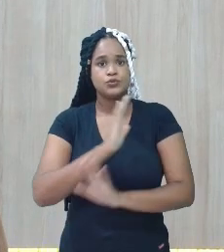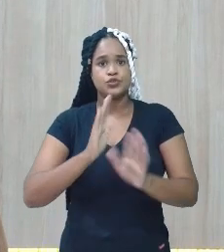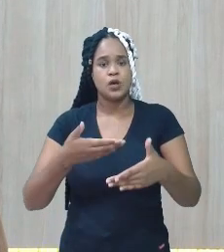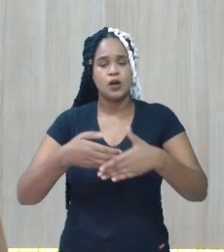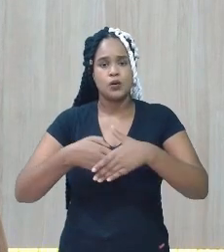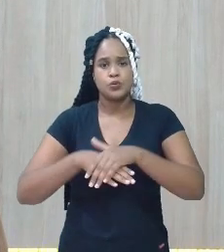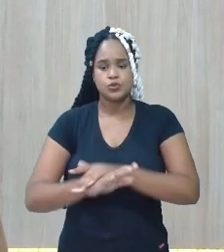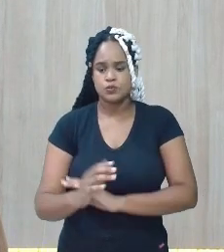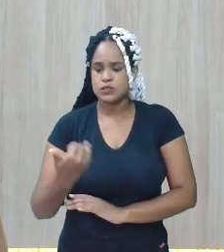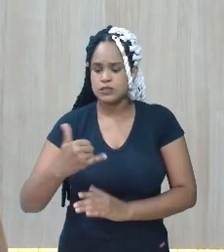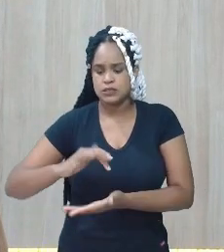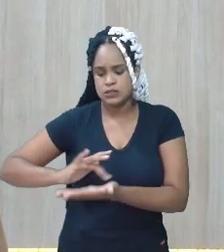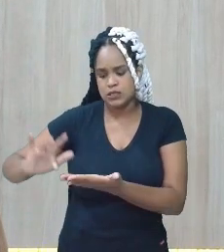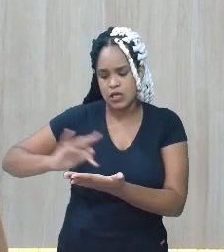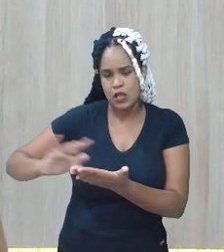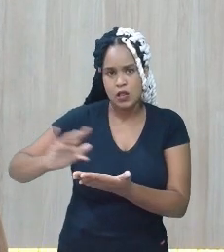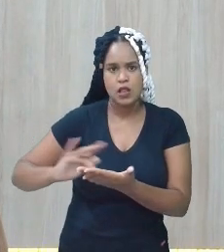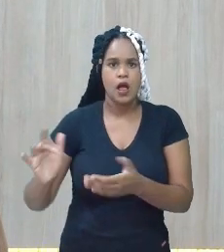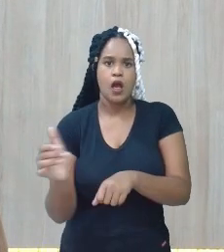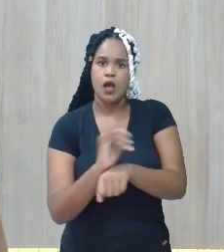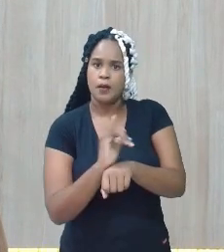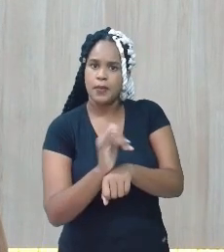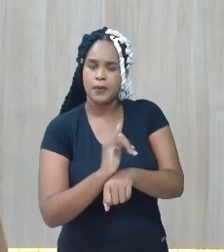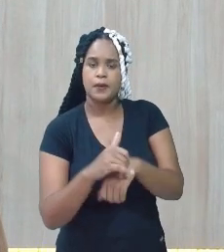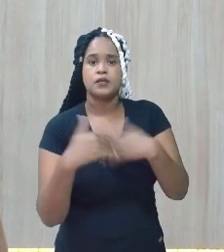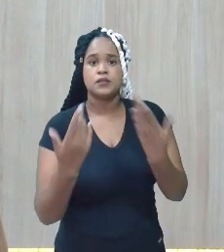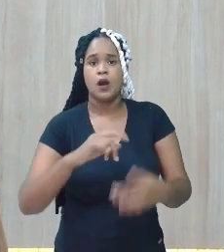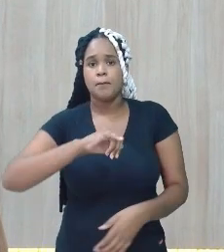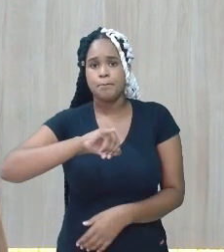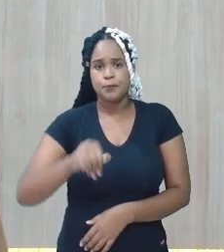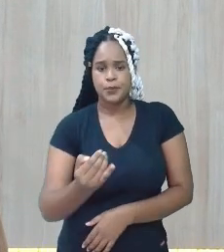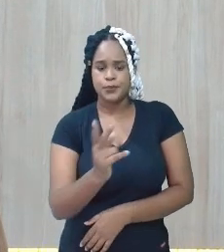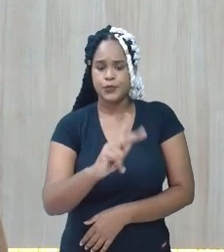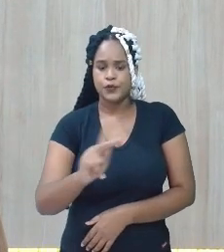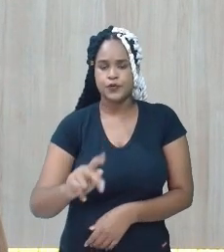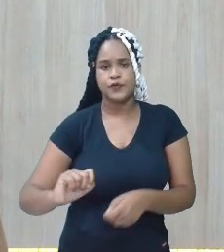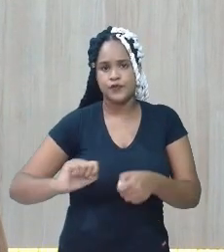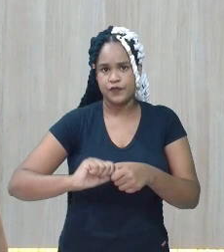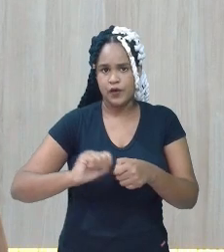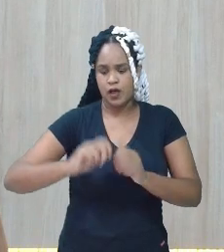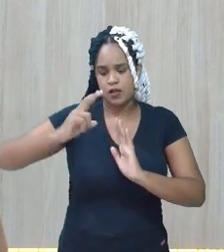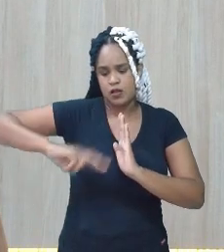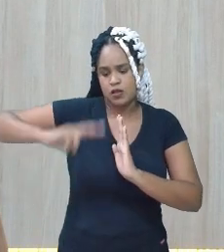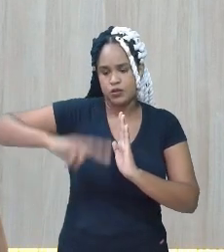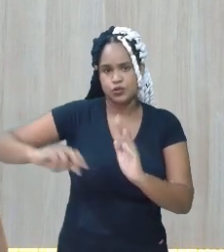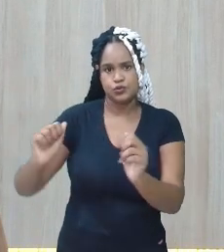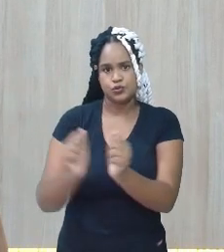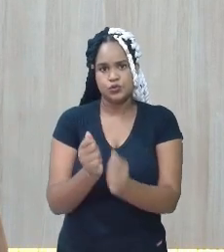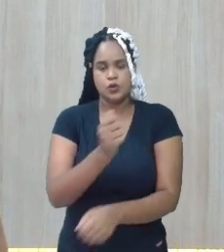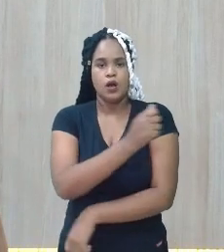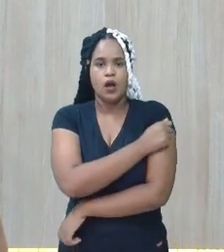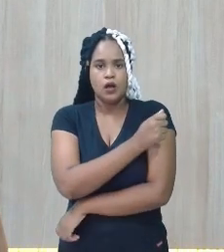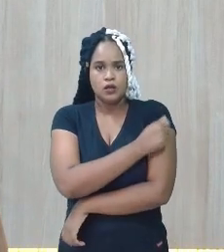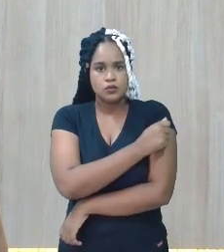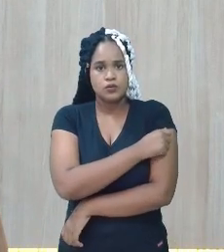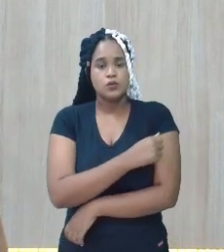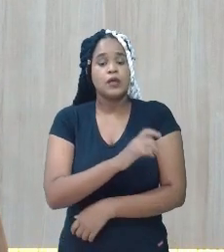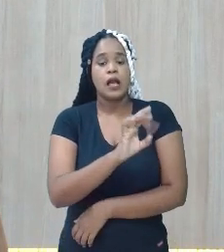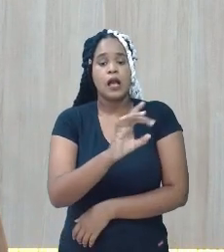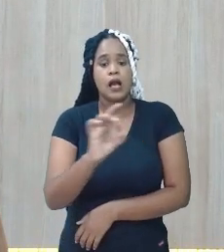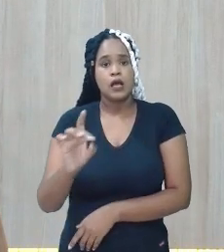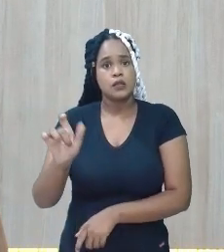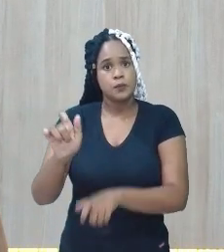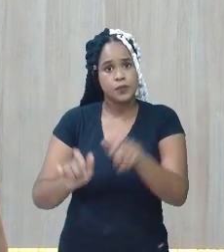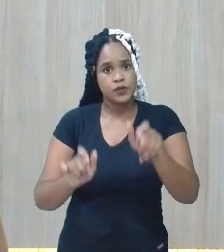essa leitura coletiva, não é? E pede para que cada um faça o vídeo. É importante a gente falar